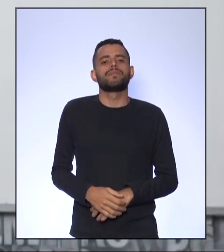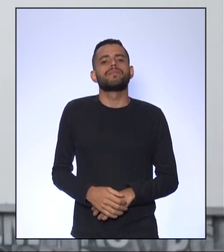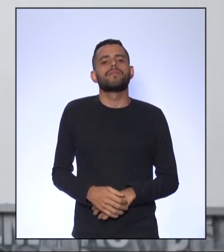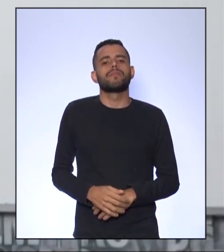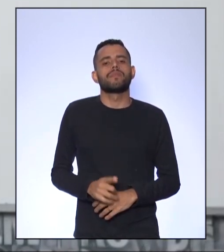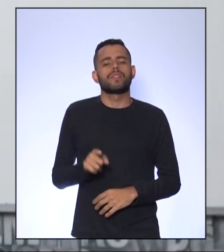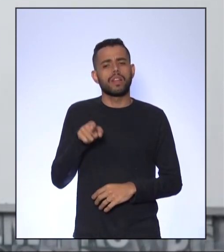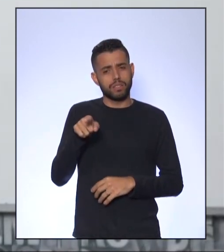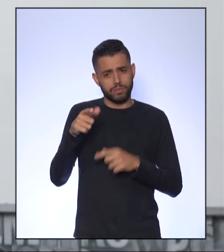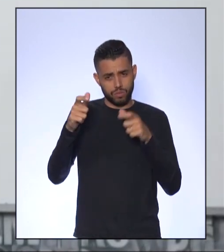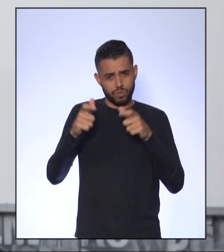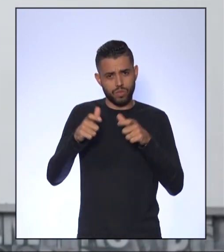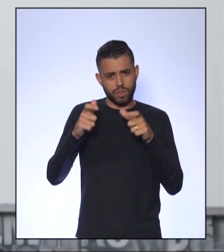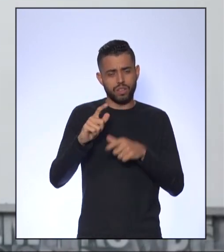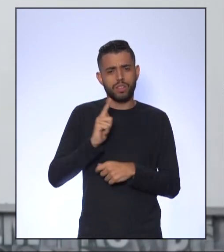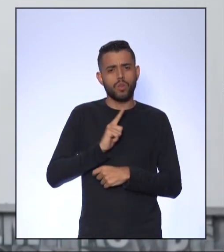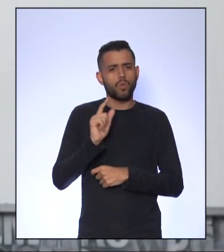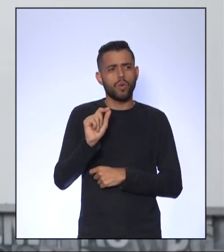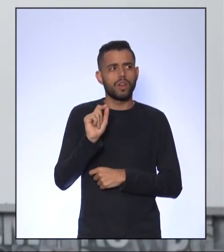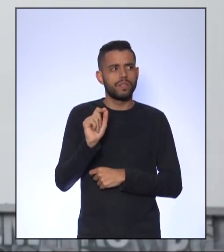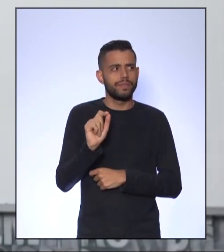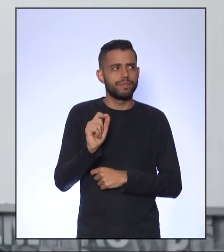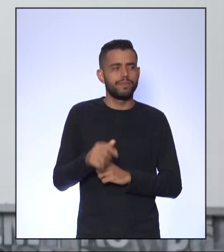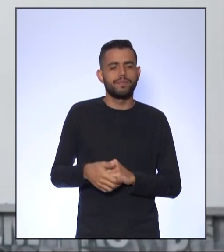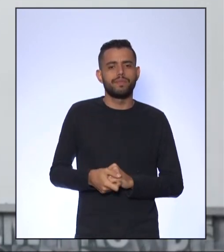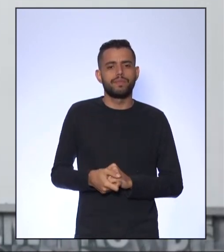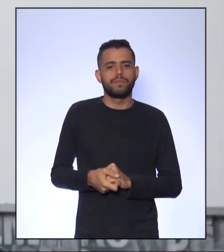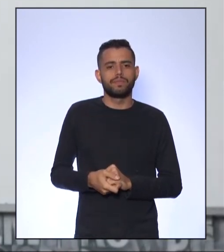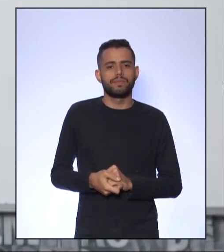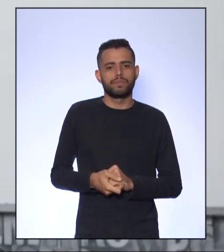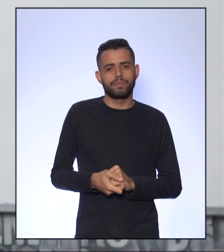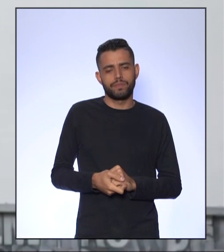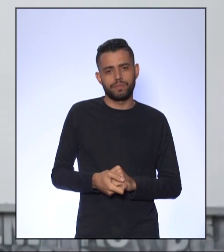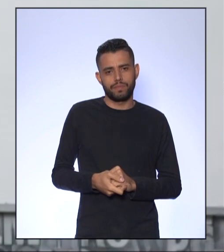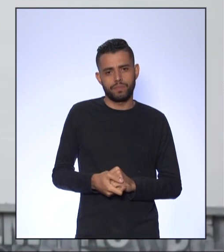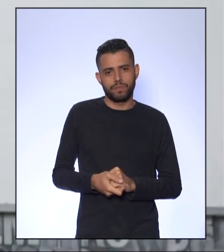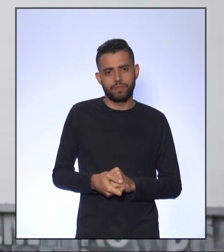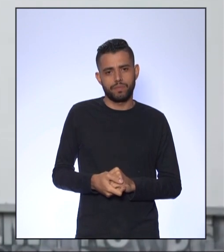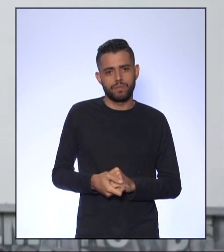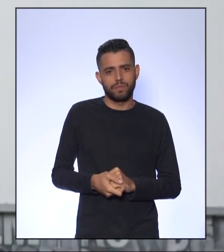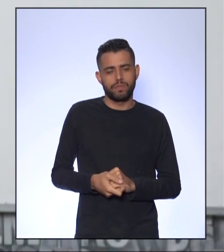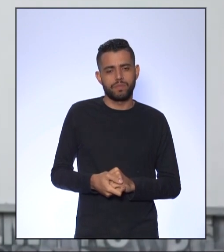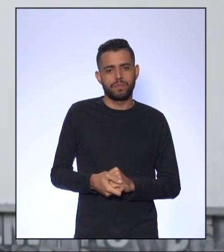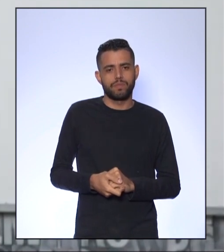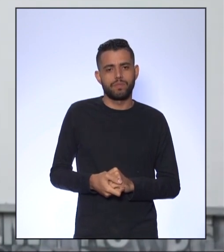ter aqui o que nós chamamos de